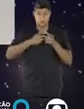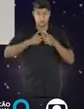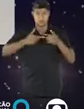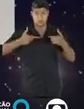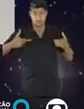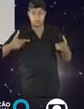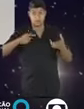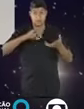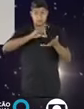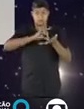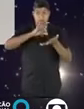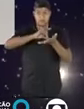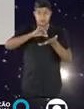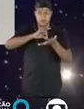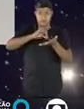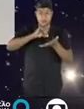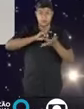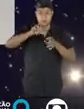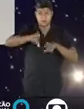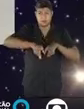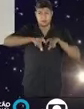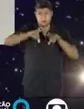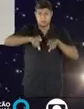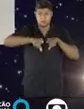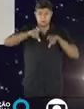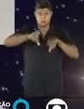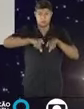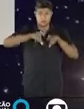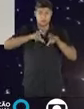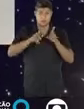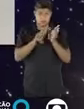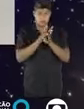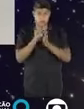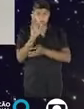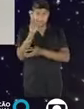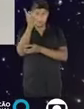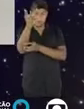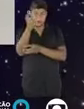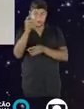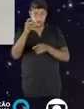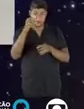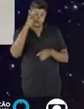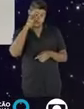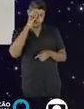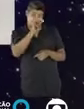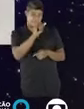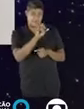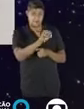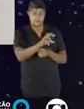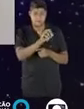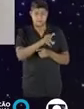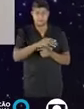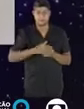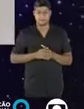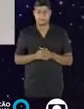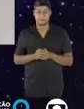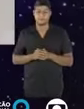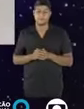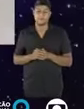de verdade a agricultura é mais orgânica, com menos venenos. Tá bom, vamos